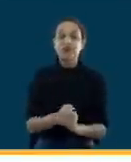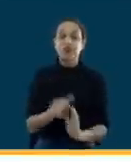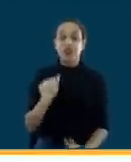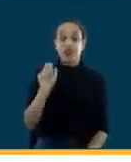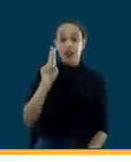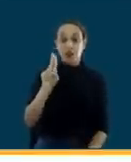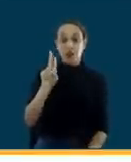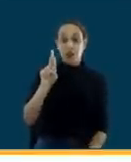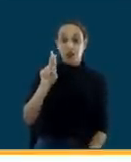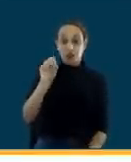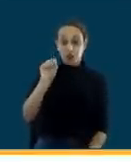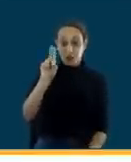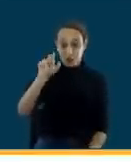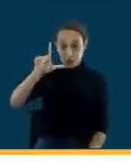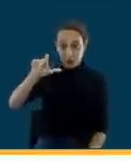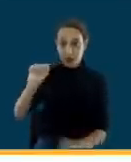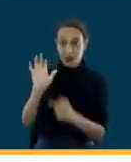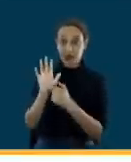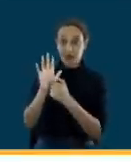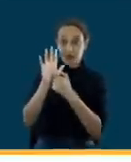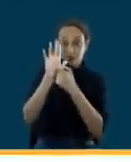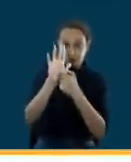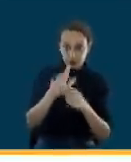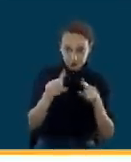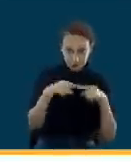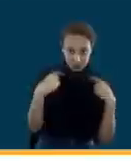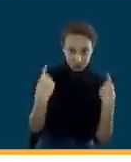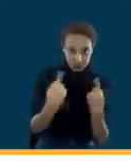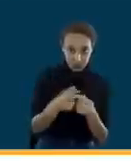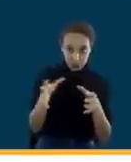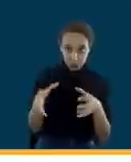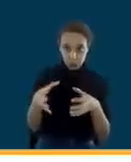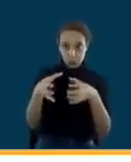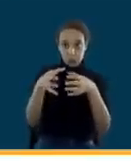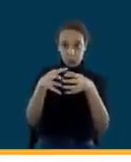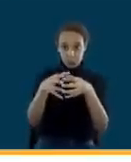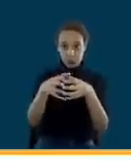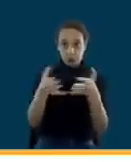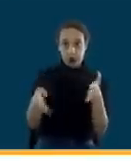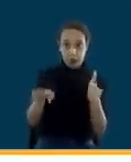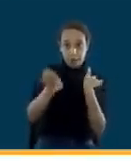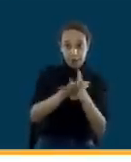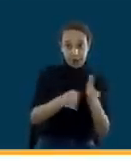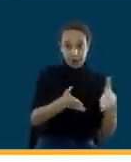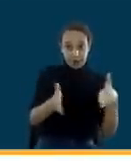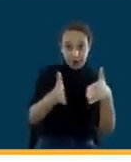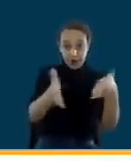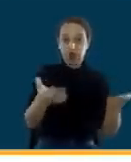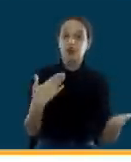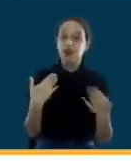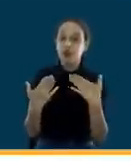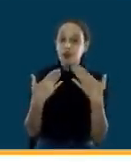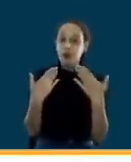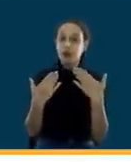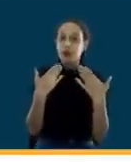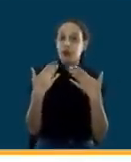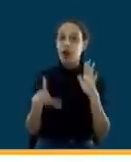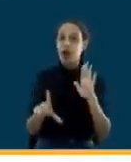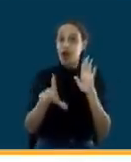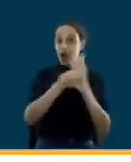uma reunião com a comunidade ribeirinha no interior do Pará para discutir a Lei Aldir Blanc. Acho que